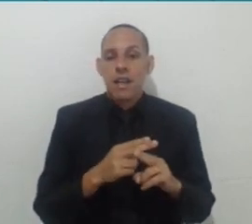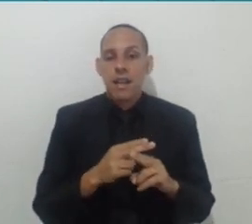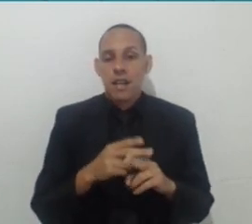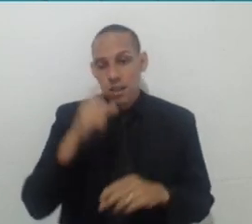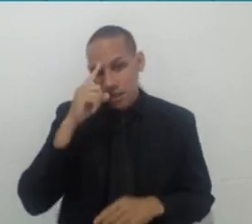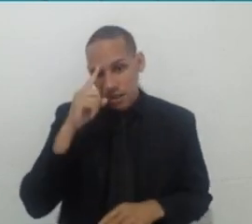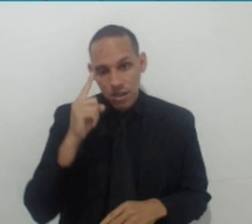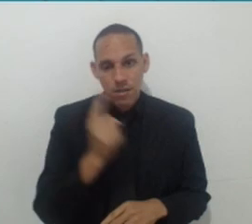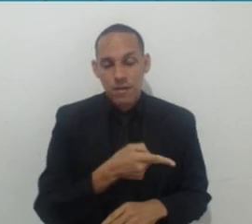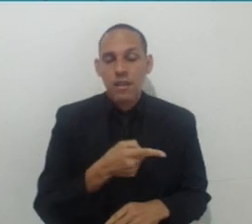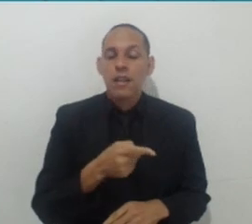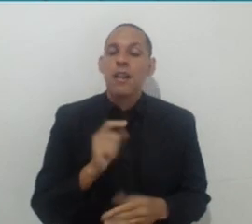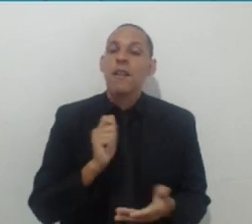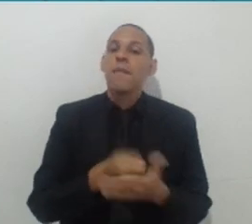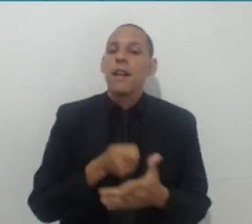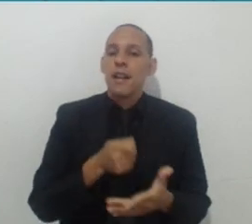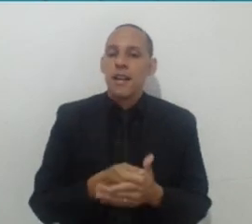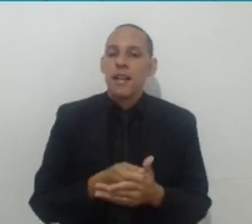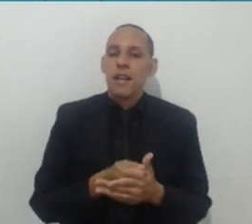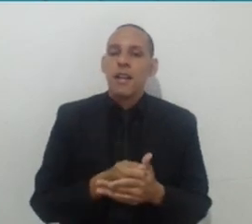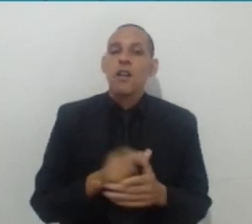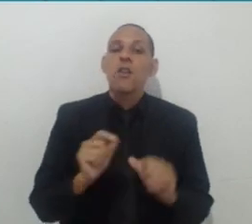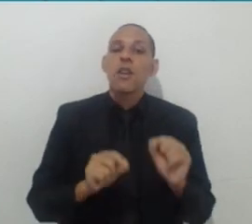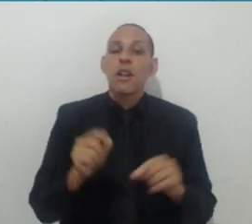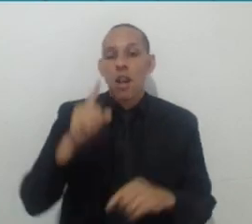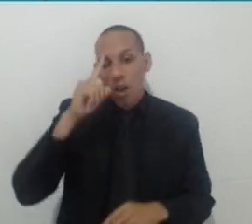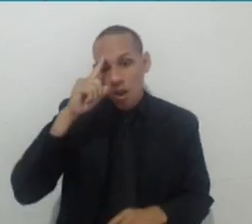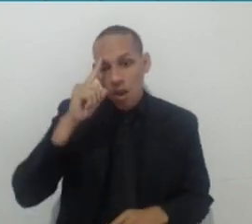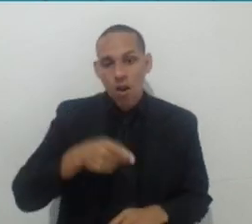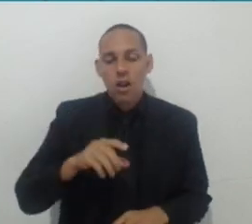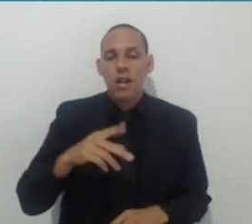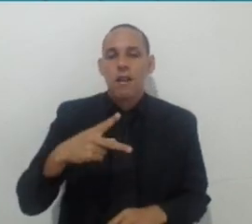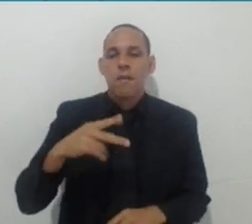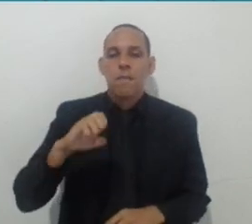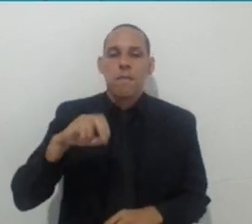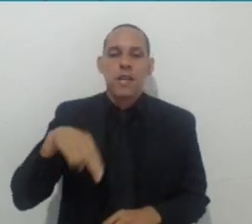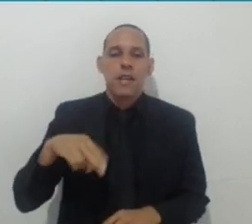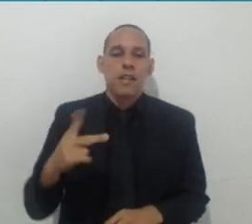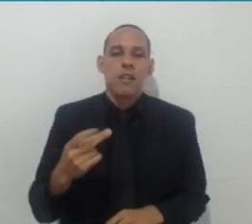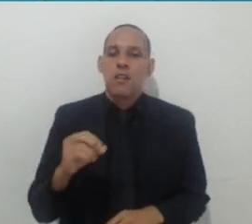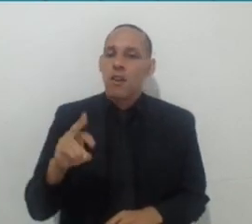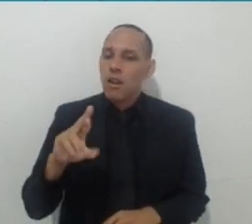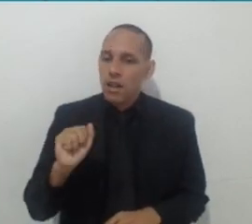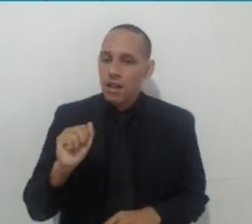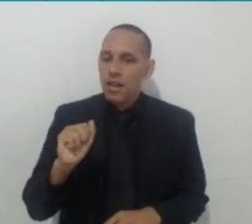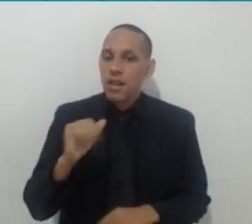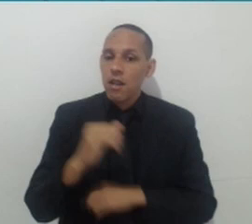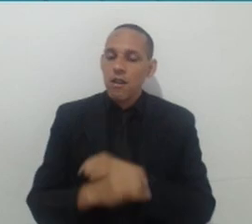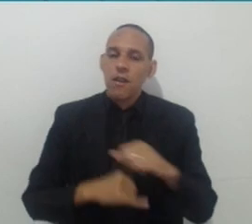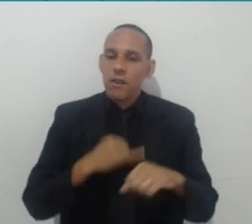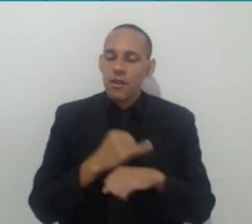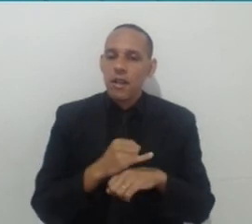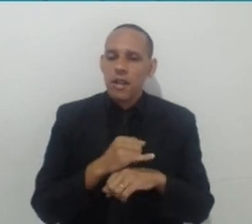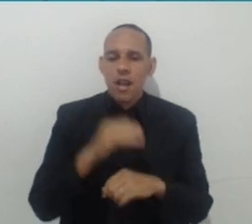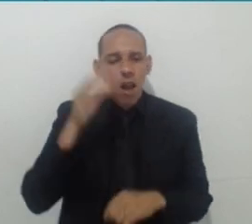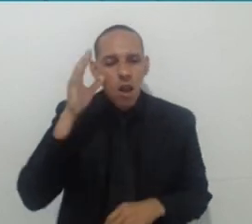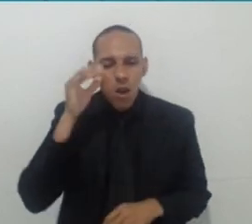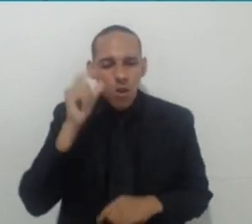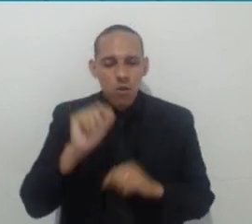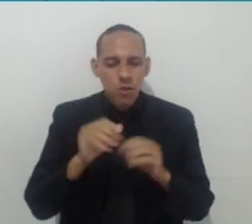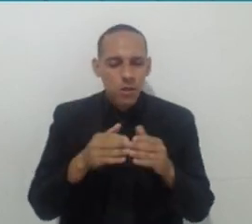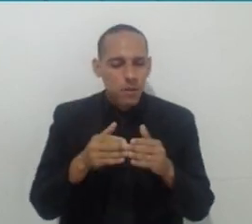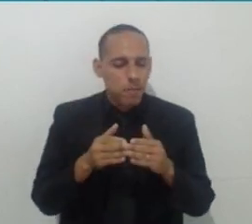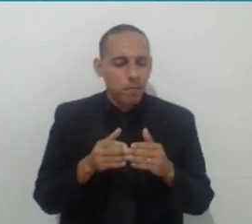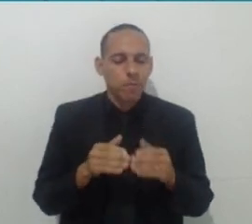execução realizada em seguida à ordem de penhora online, do montante apresentado pelos exequentes. O curioso da Tamata Navene é que